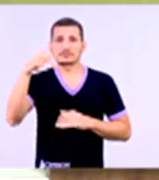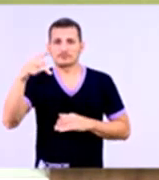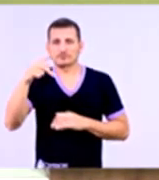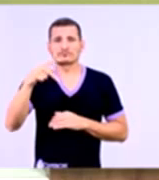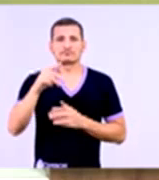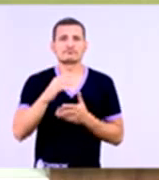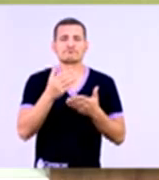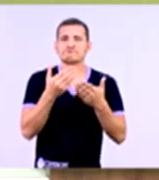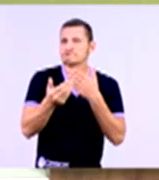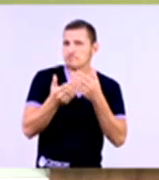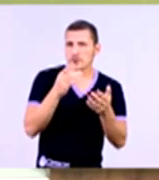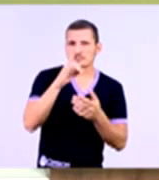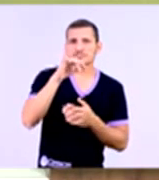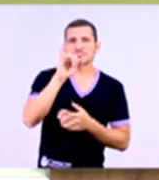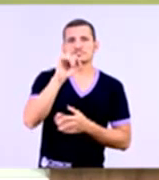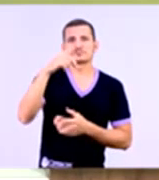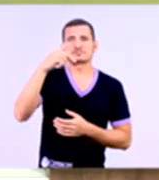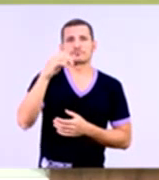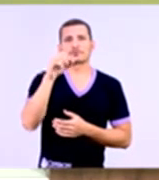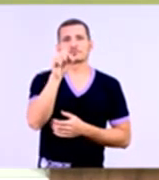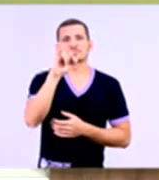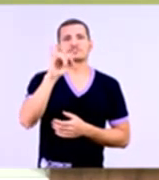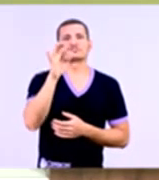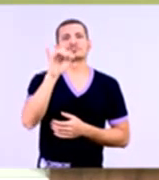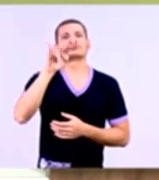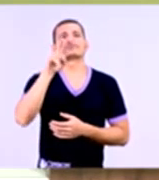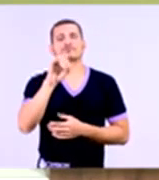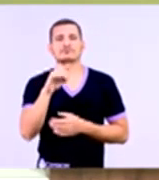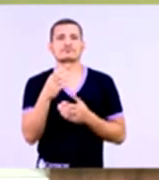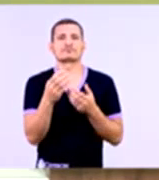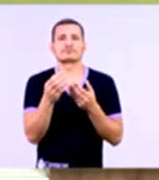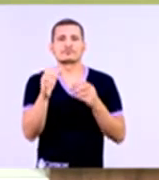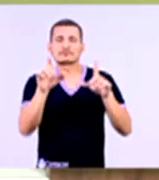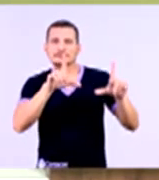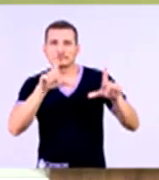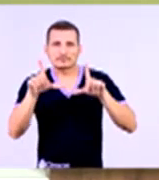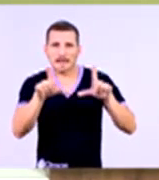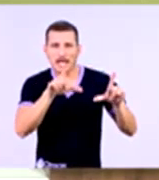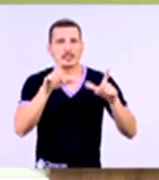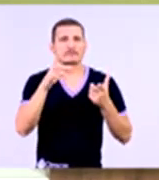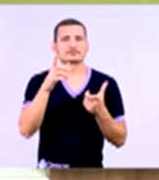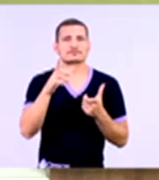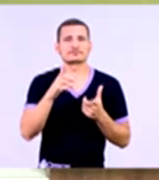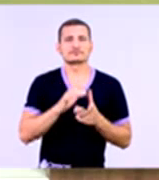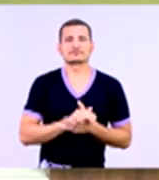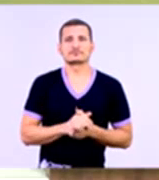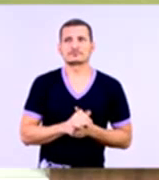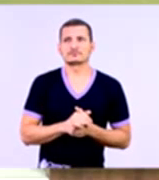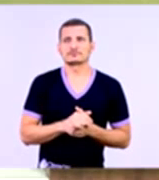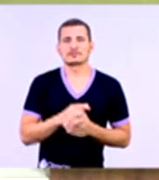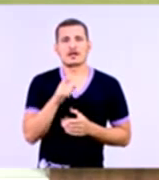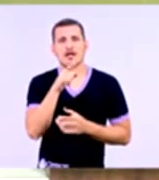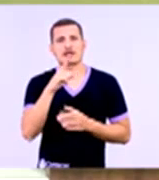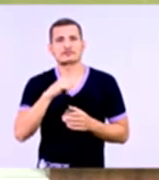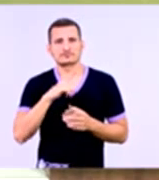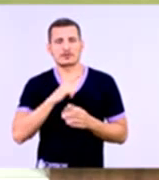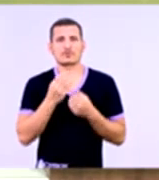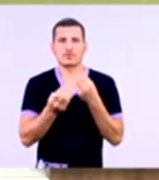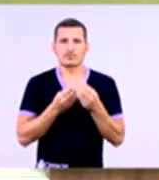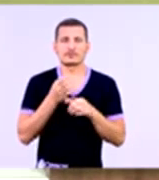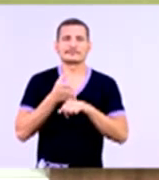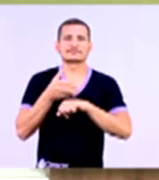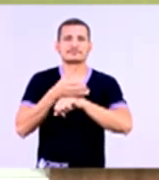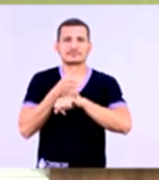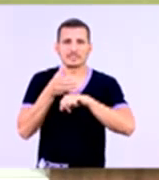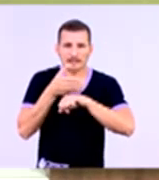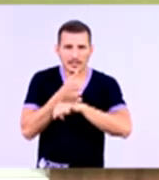qualquer dispositivo, né? Quando a gente trata as telas com responsividade, elas estão ligadas à acessibilidade, né?